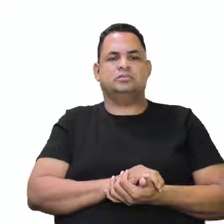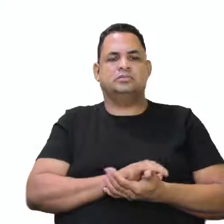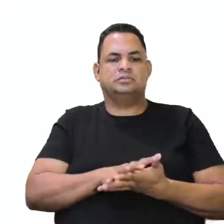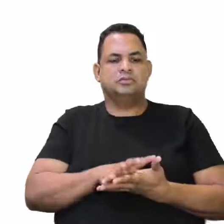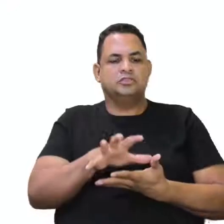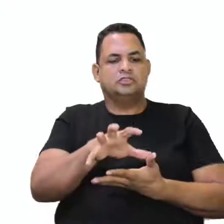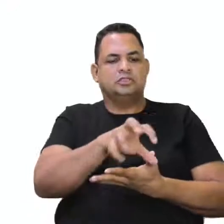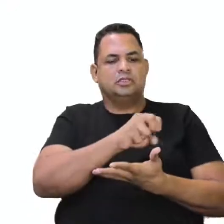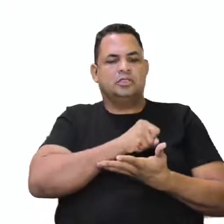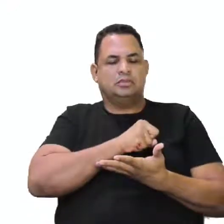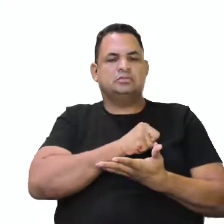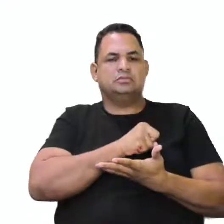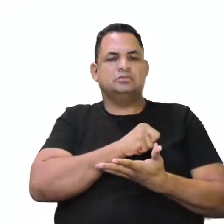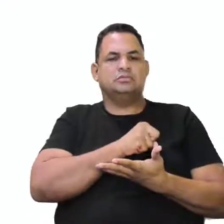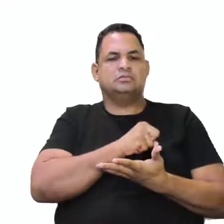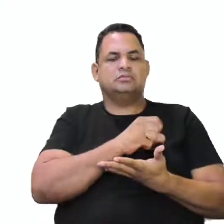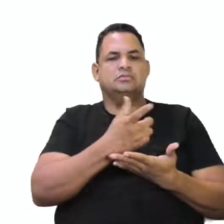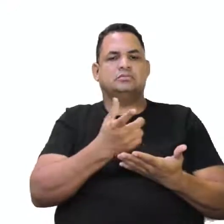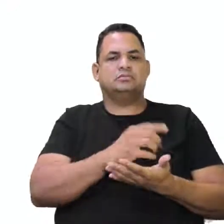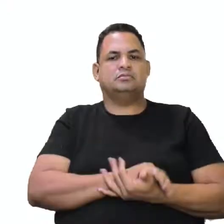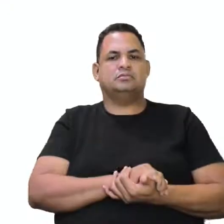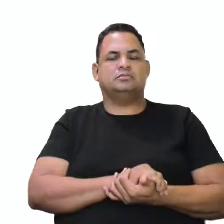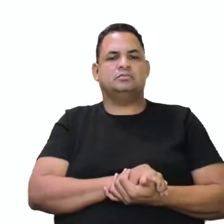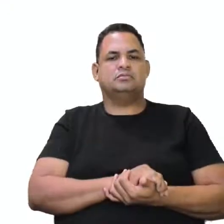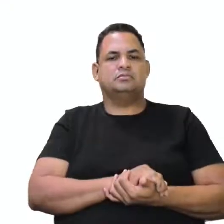suprimidos desse lugar.